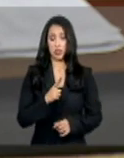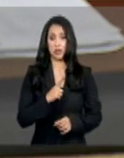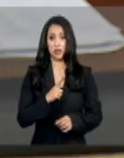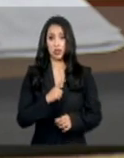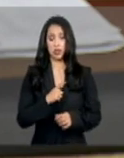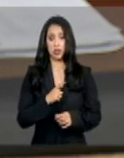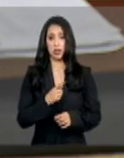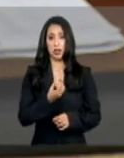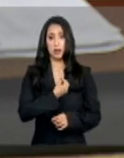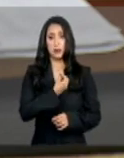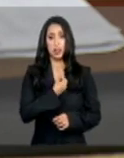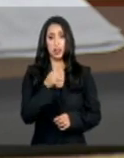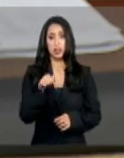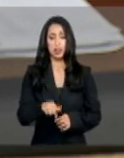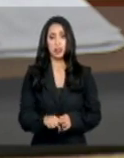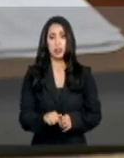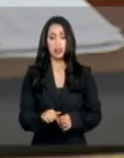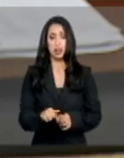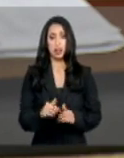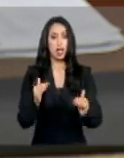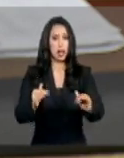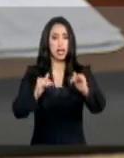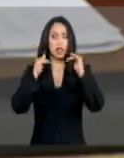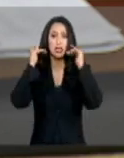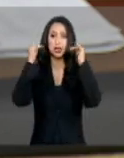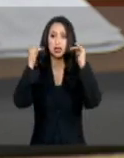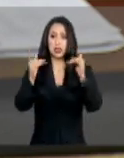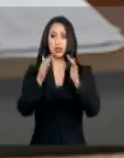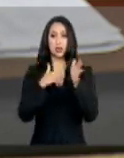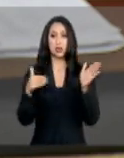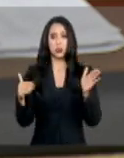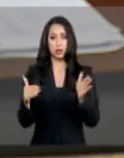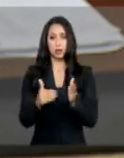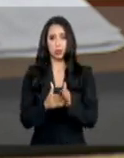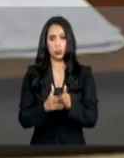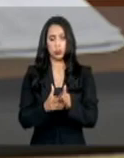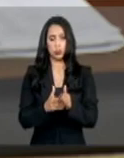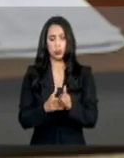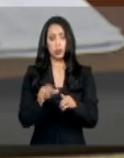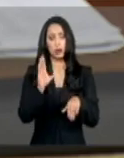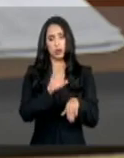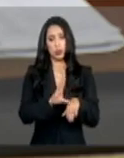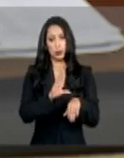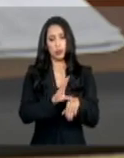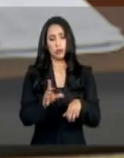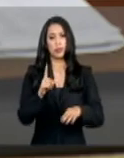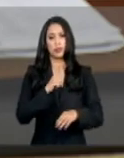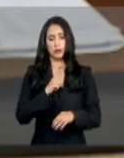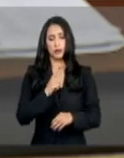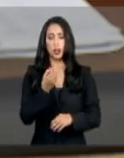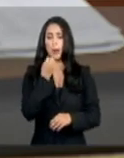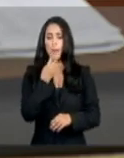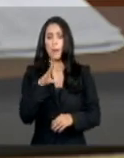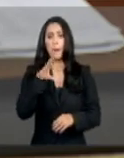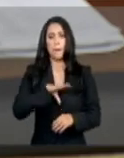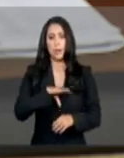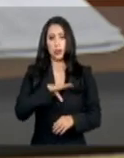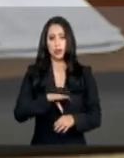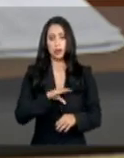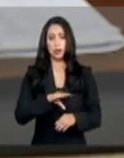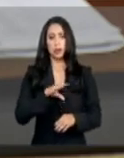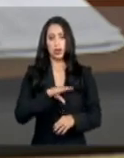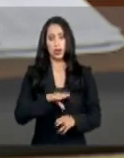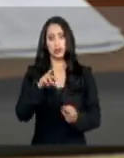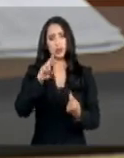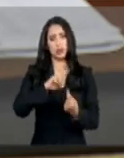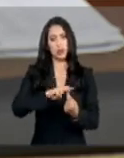acima de tudo de tame questionar está em bom português no inciso 12